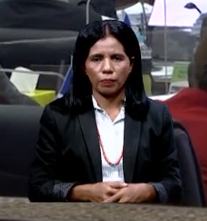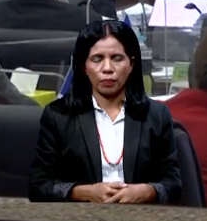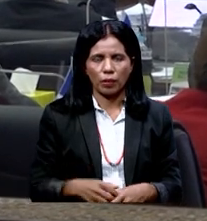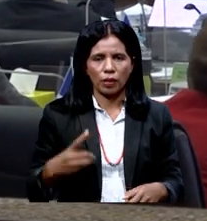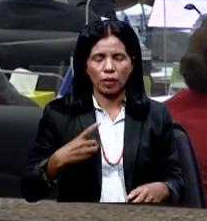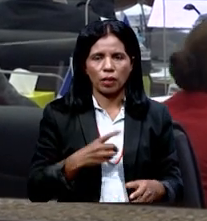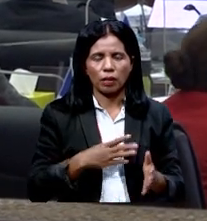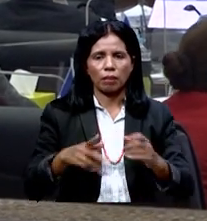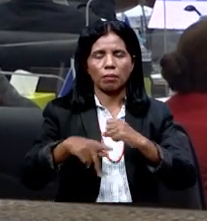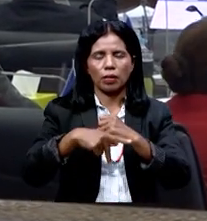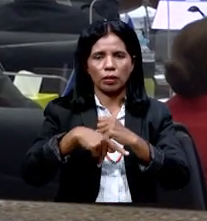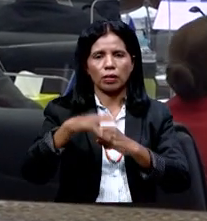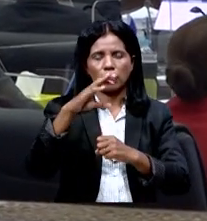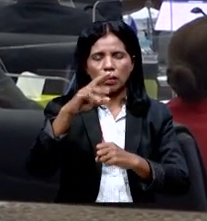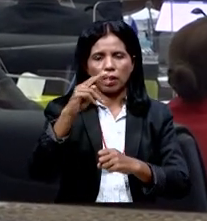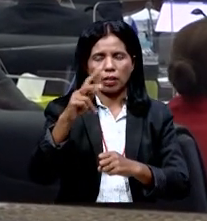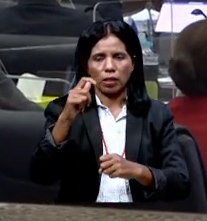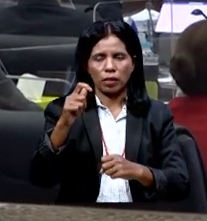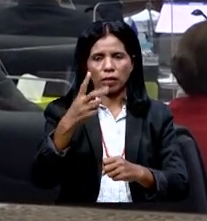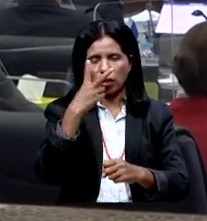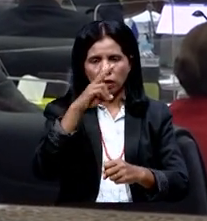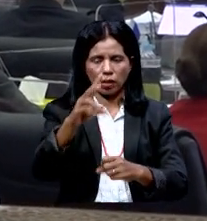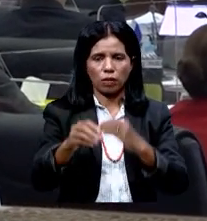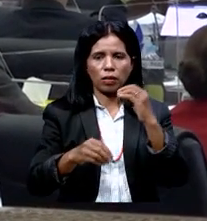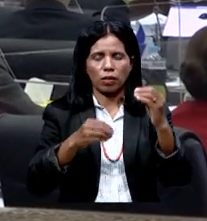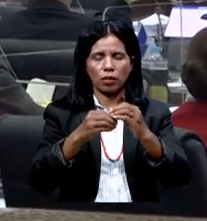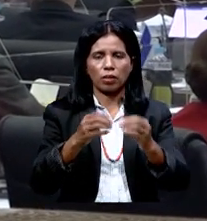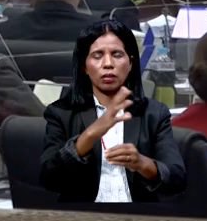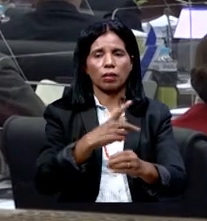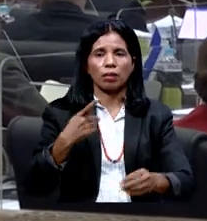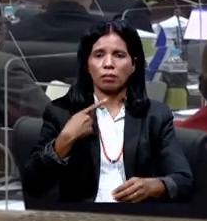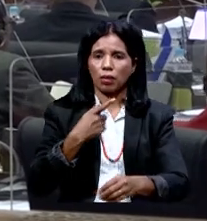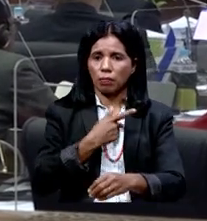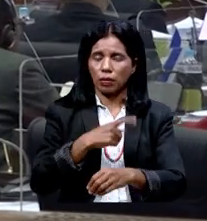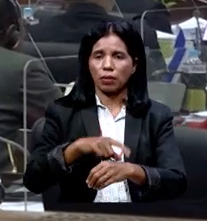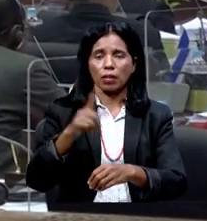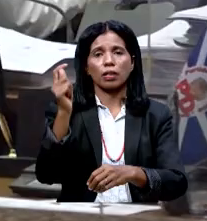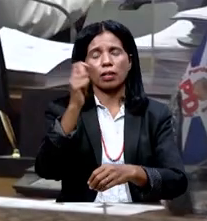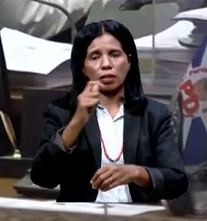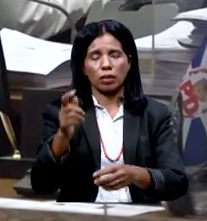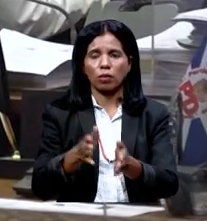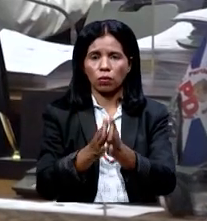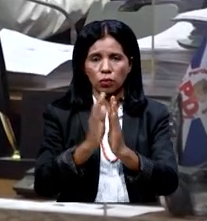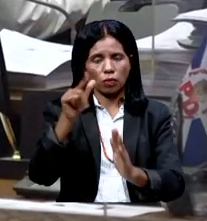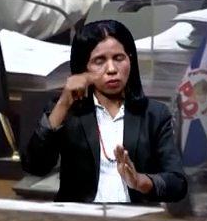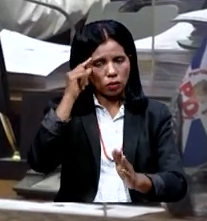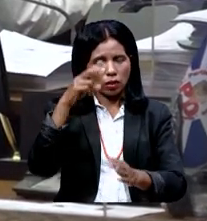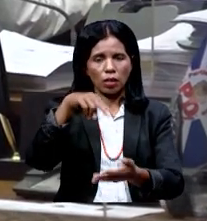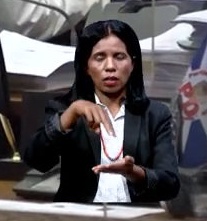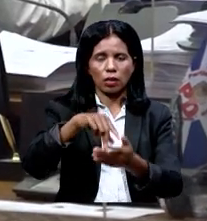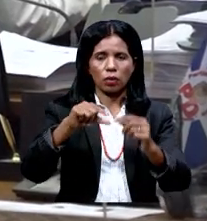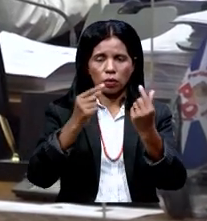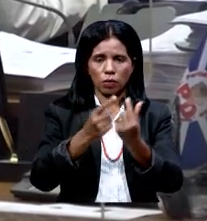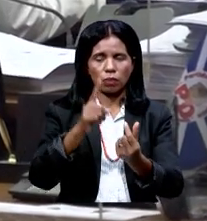Deputada Bancada CNRT, Sedelizia Faria dos Santos, li husine intervenção e a plenária Parlamento Nacional, terçane, russo governo atu estabelece equipa